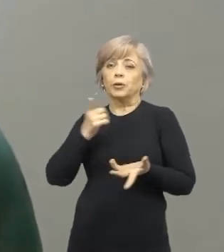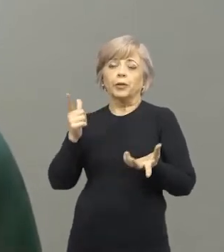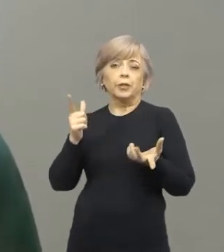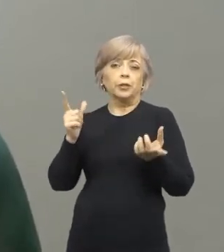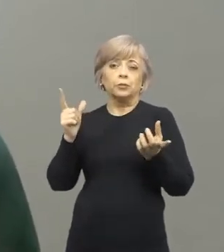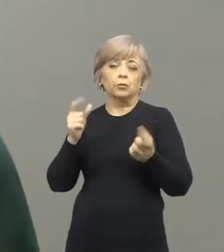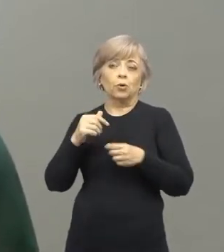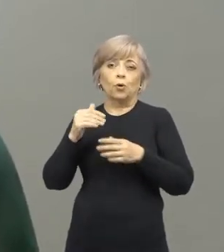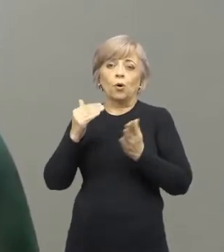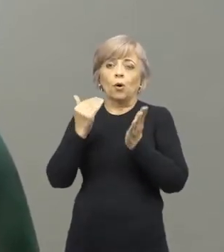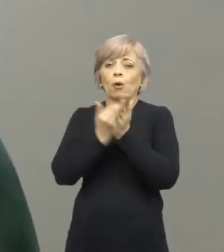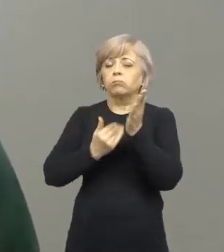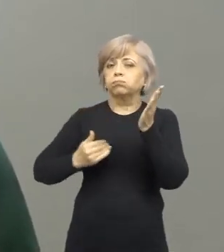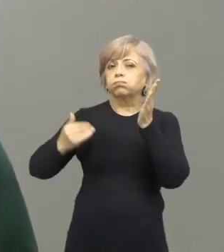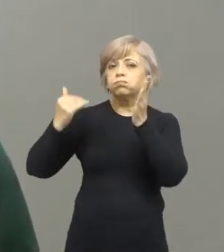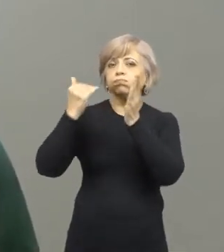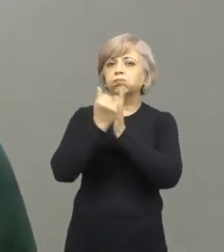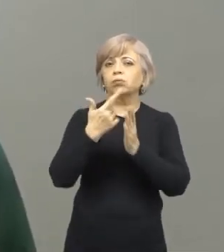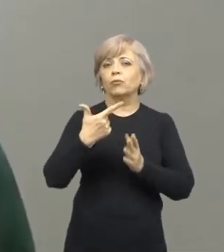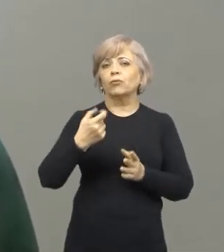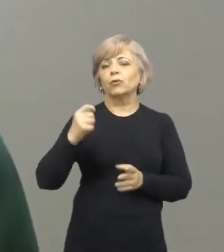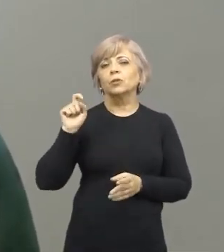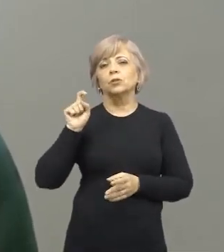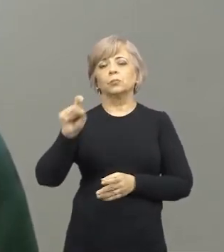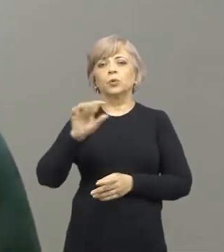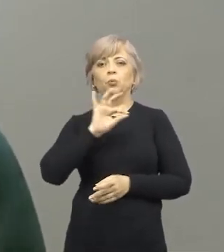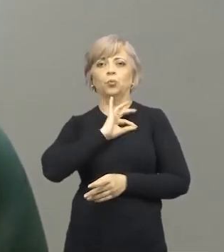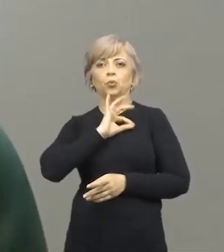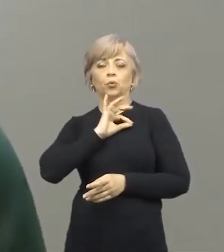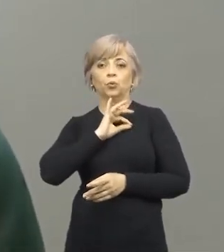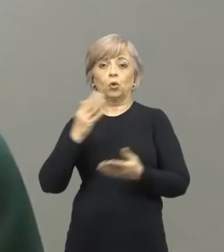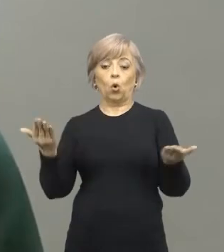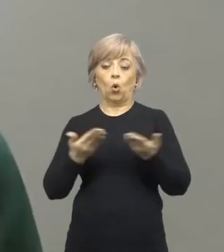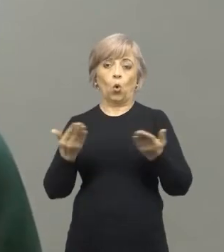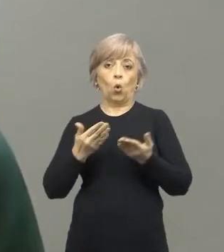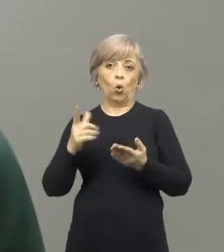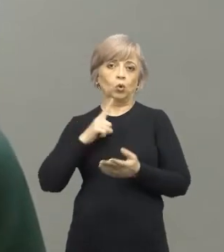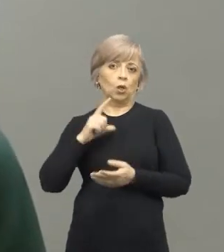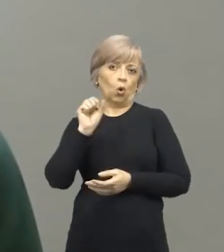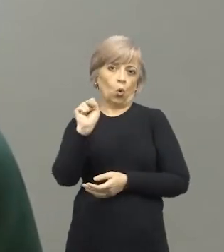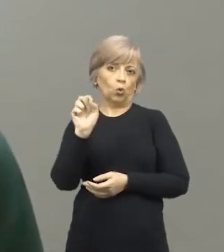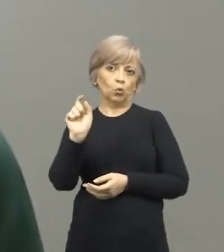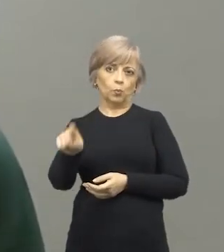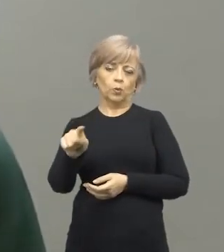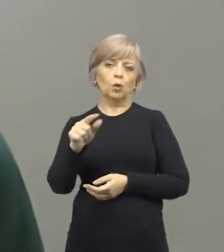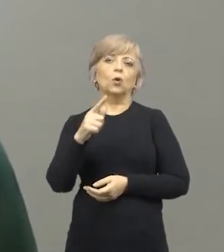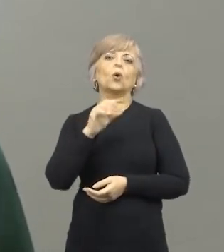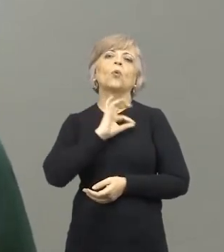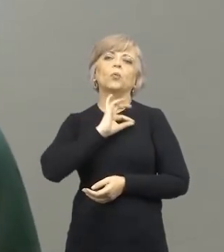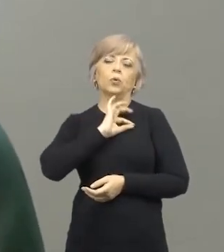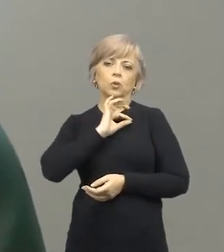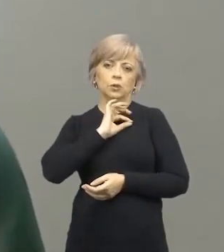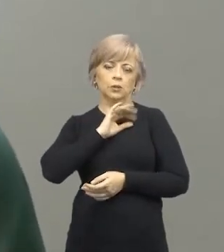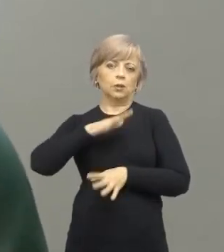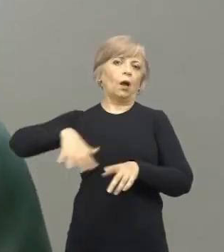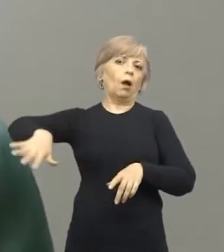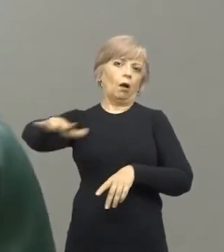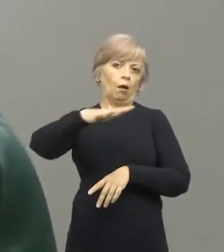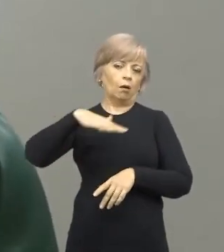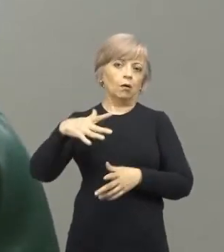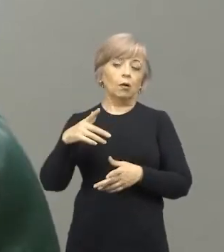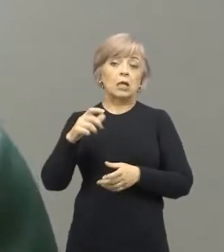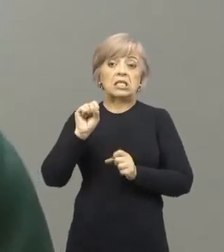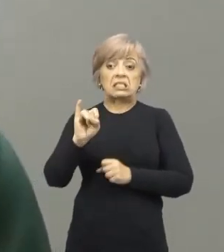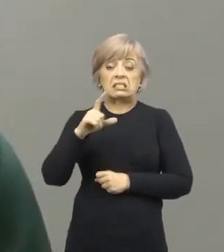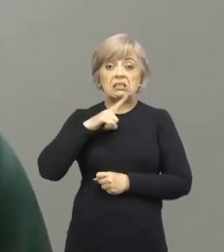seu quadro, que é de mais de 20 mil policiais, e hoje nós temos 8 mil policiais em campo. Se pensarmos dentro